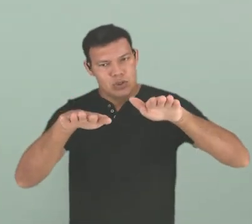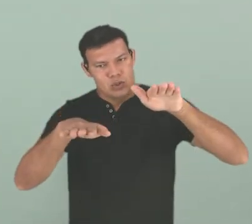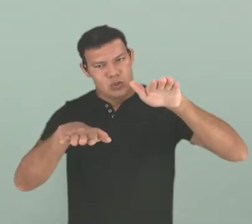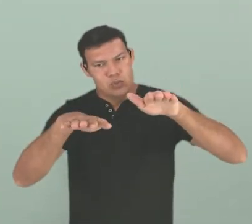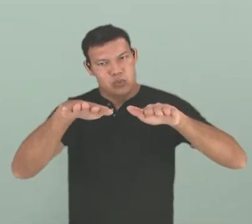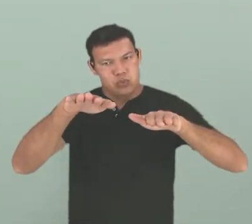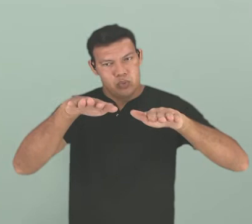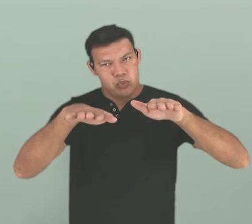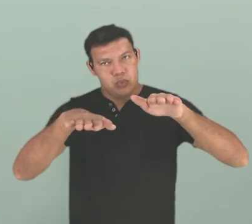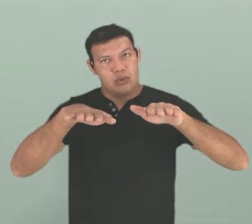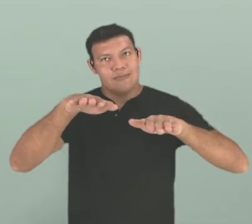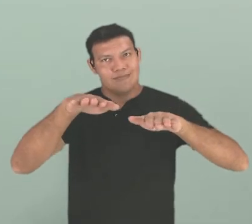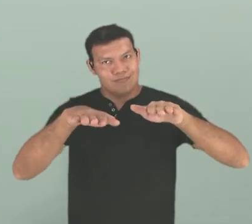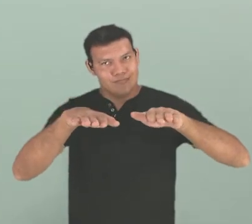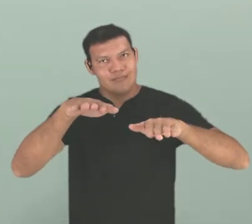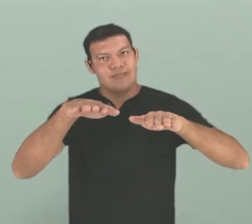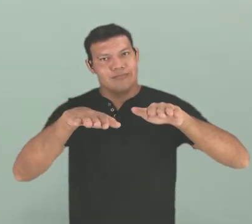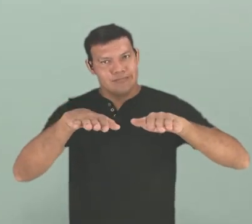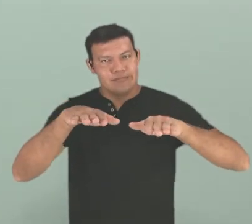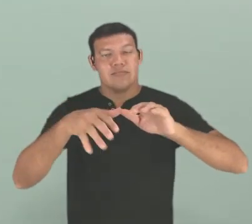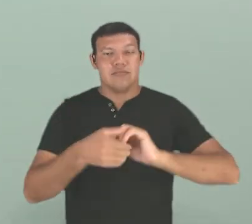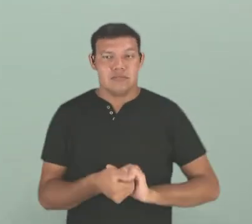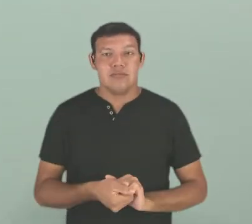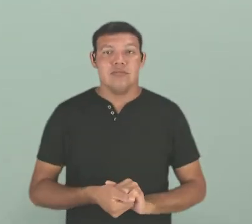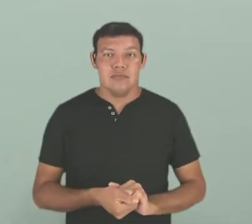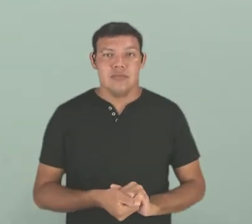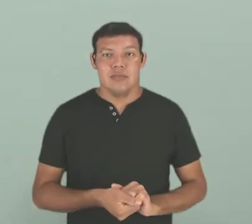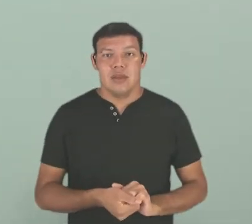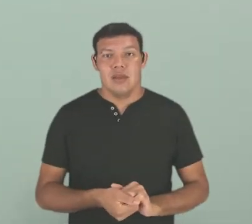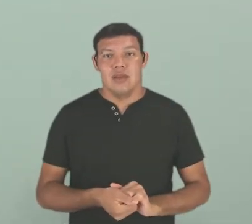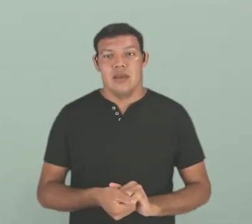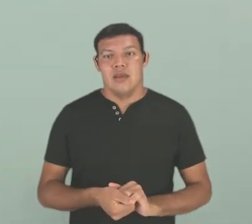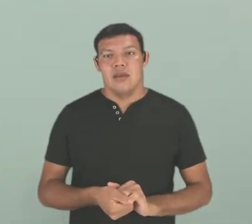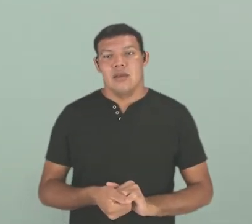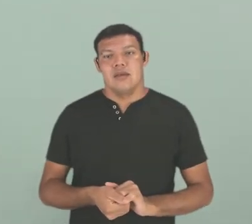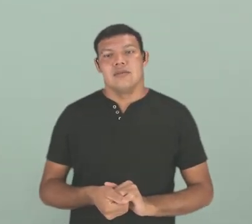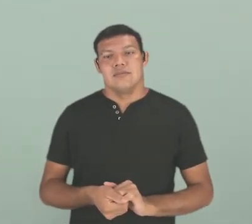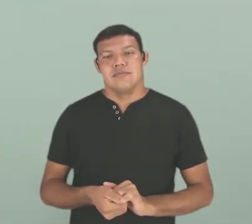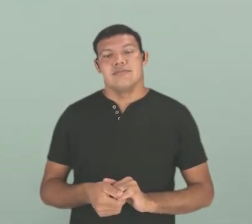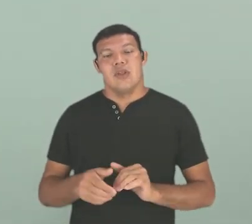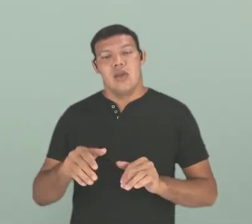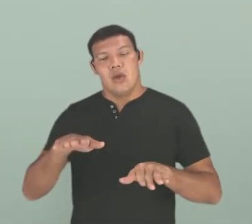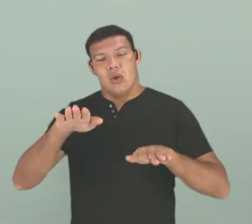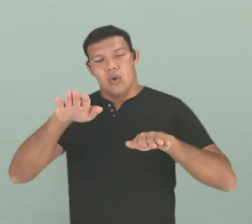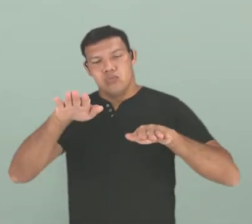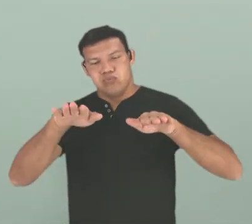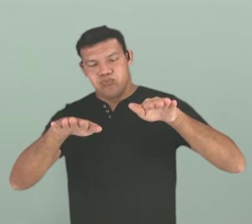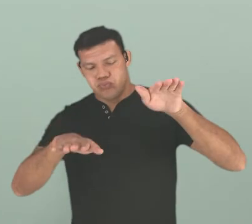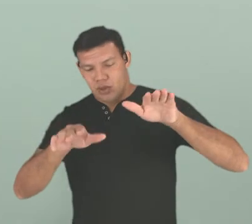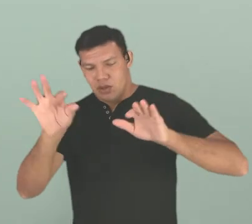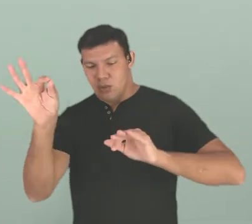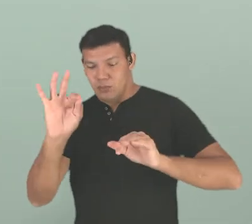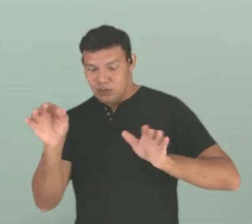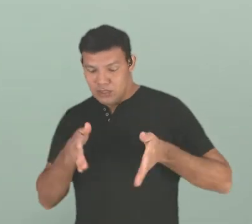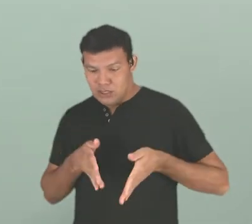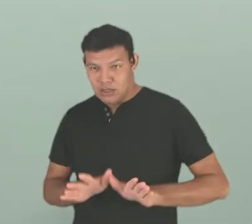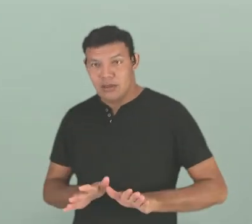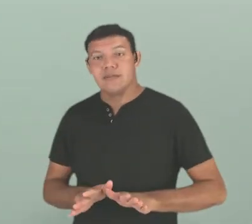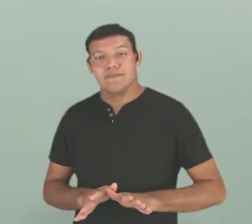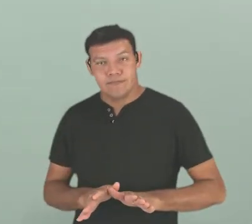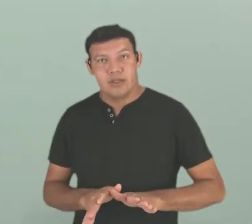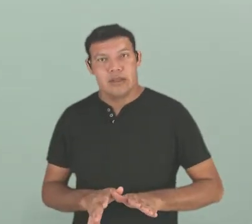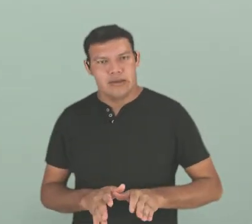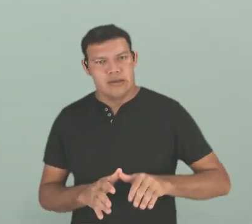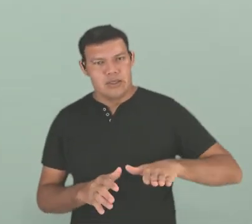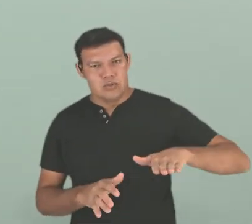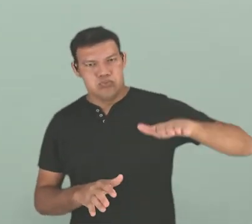não pode também fazer isso, né? Diminuir totalmente a natalidade. Tudo tem que haver um equilíbrio na vida.